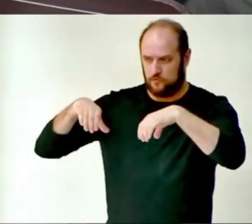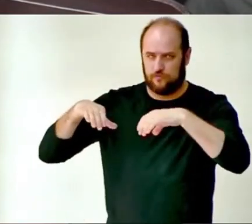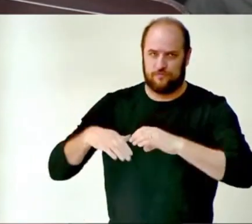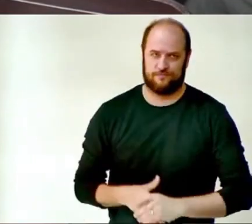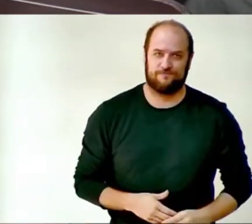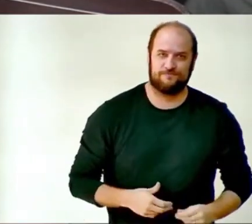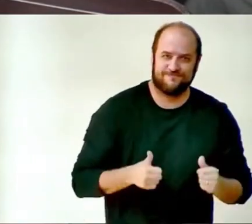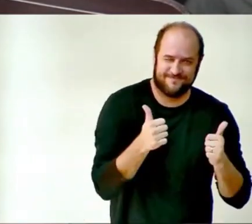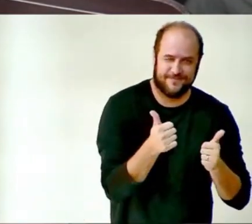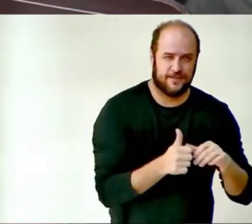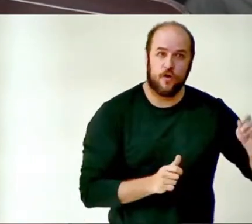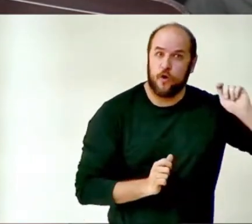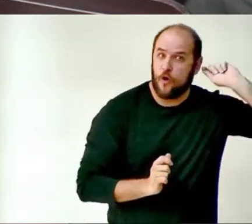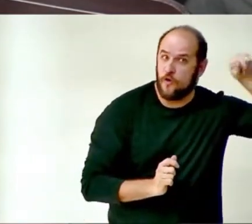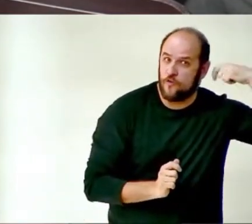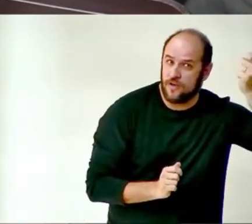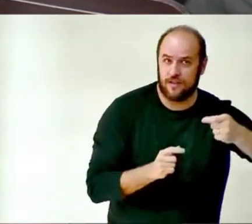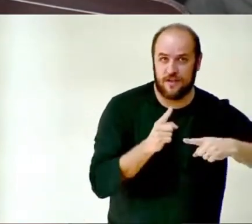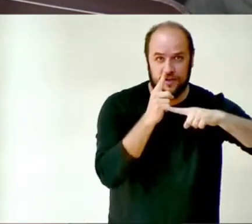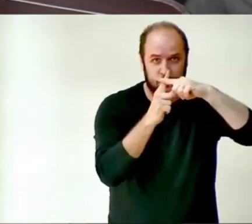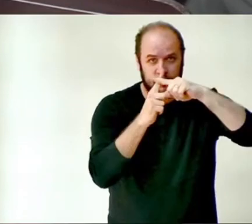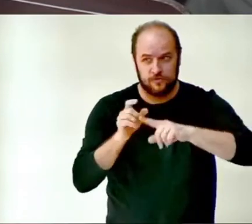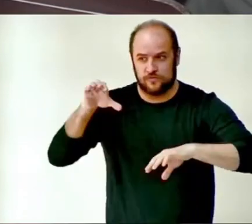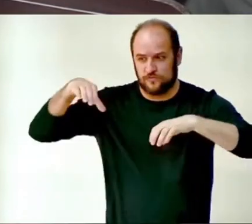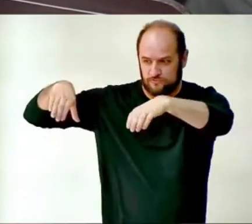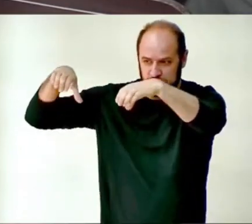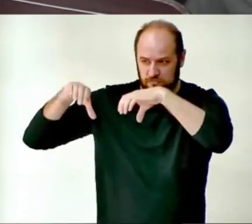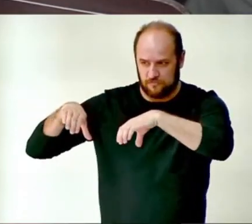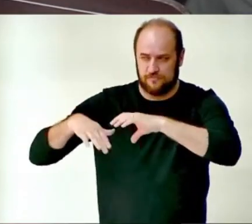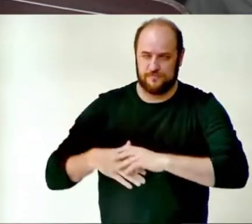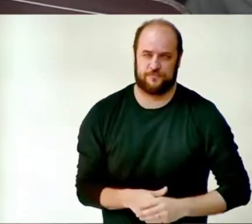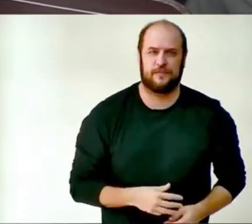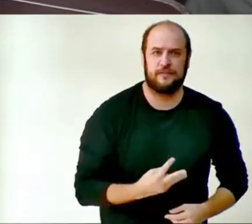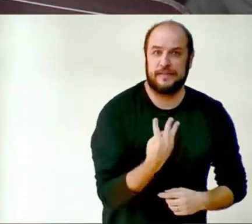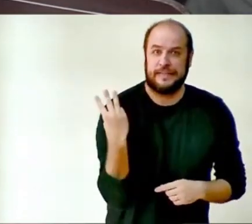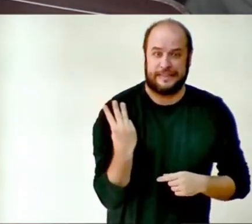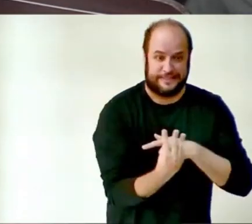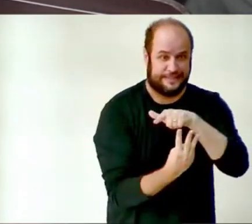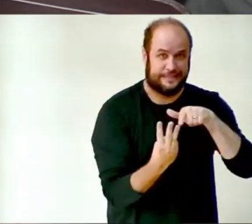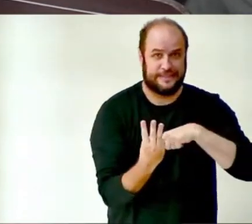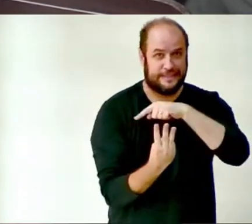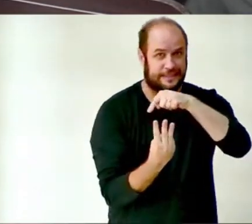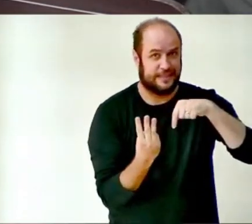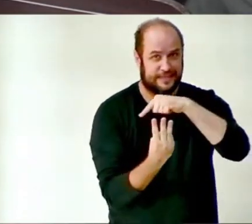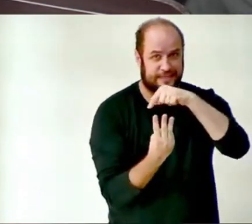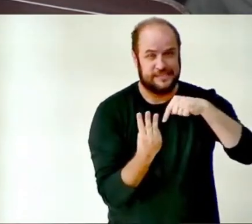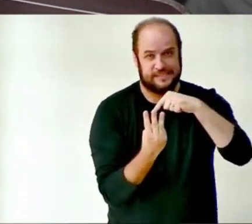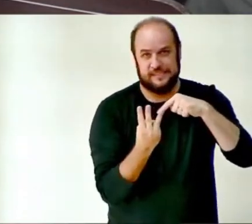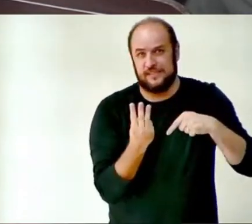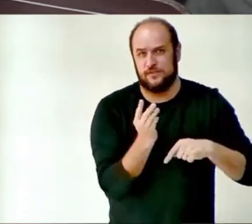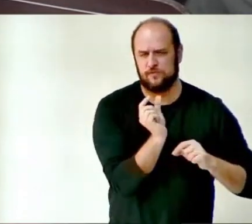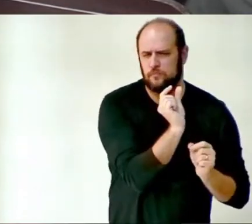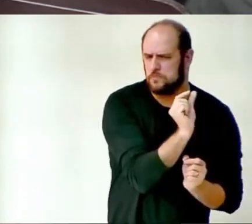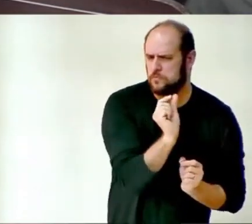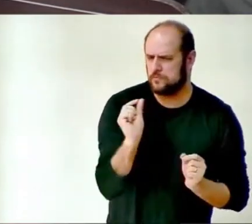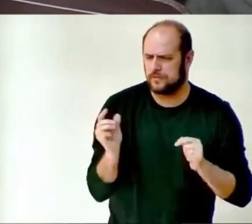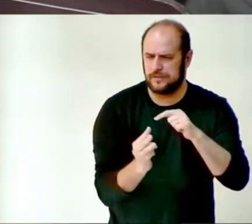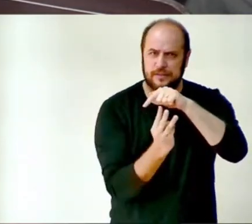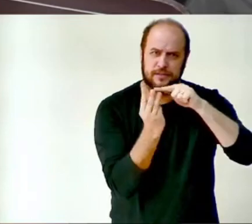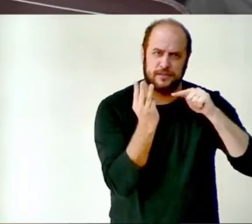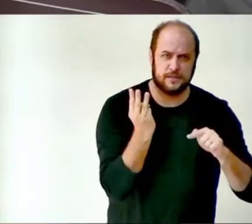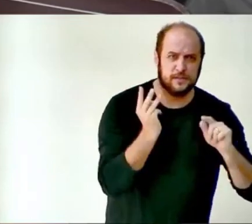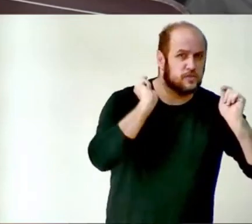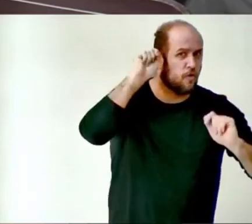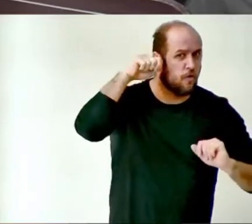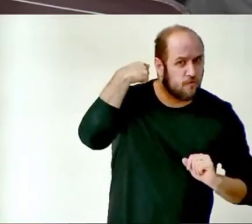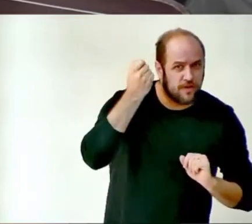Tá bom? Ovelha, cruz, trono. Essas três coisas, esses três pequenos desenhos,